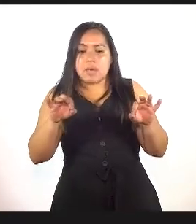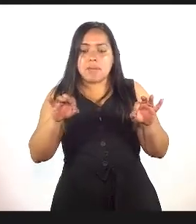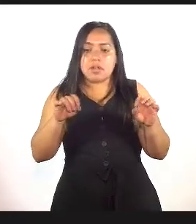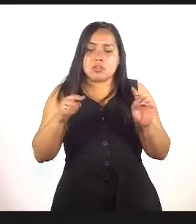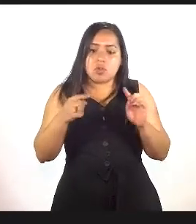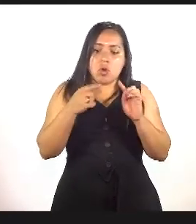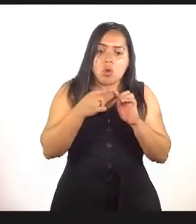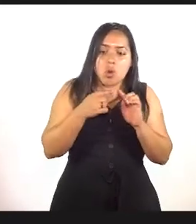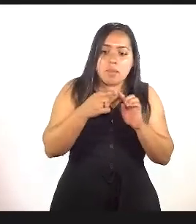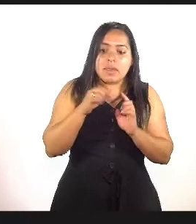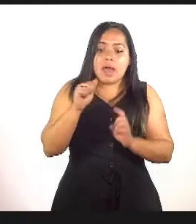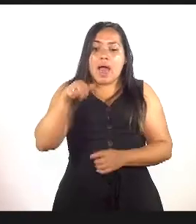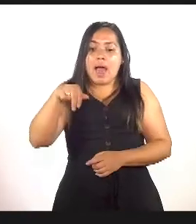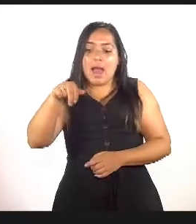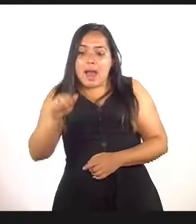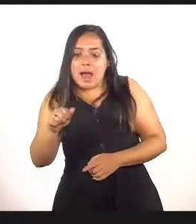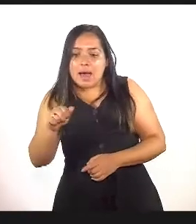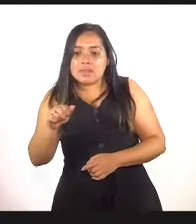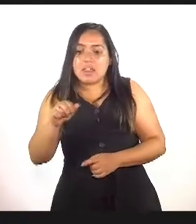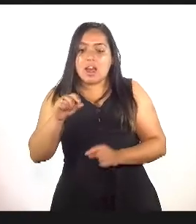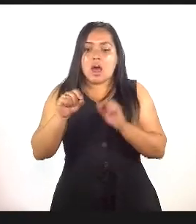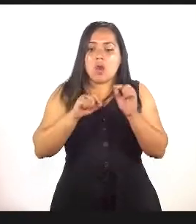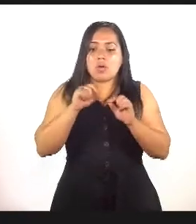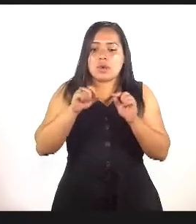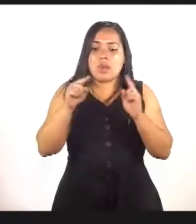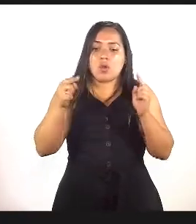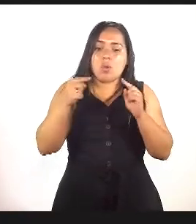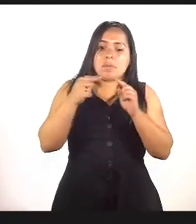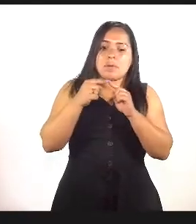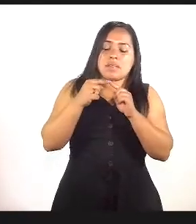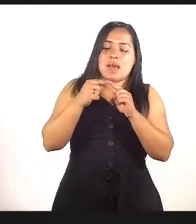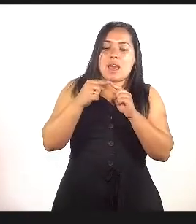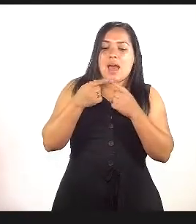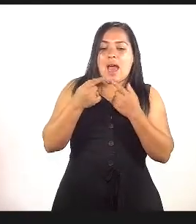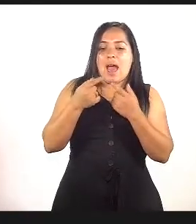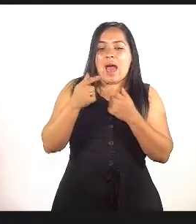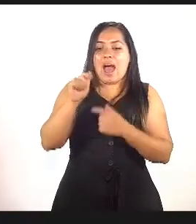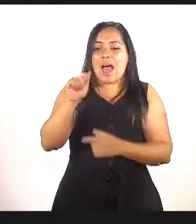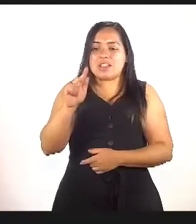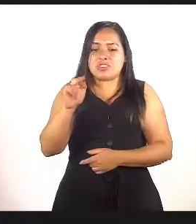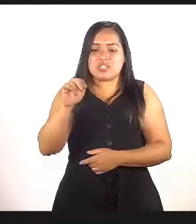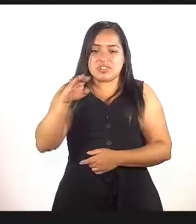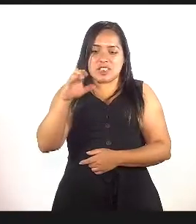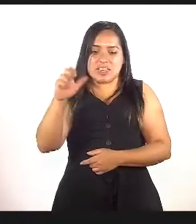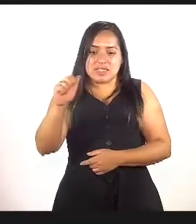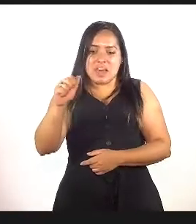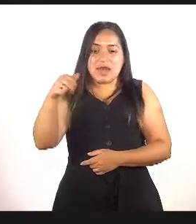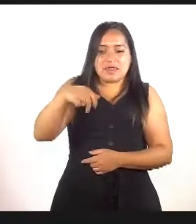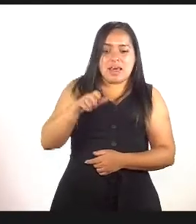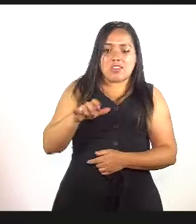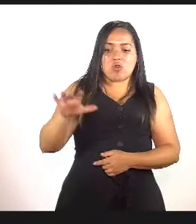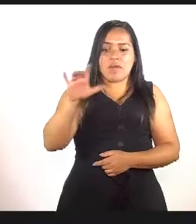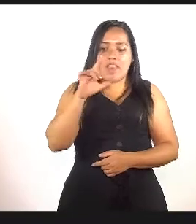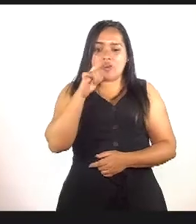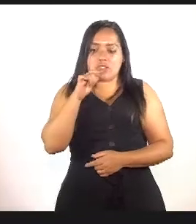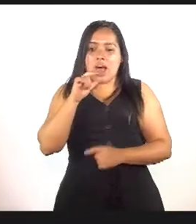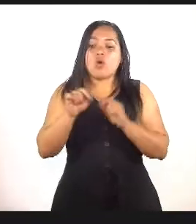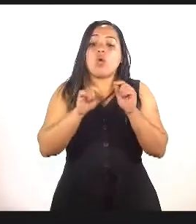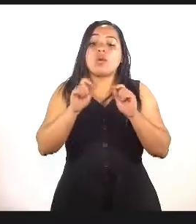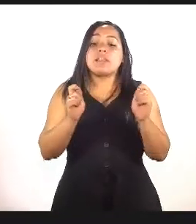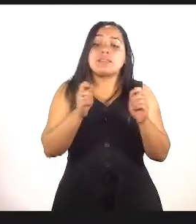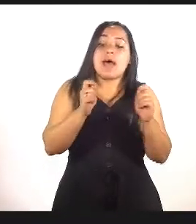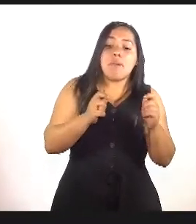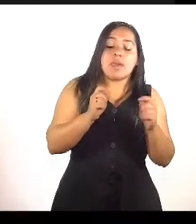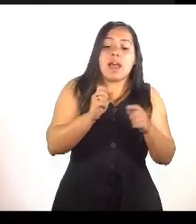frente à ANA, enfim, Agência Nacional de Águas? Como o que a gente pode esperar desse novo momento com relação